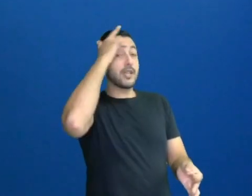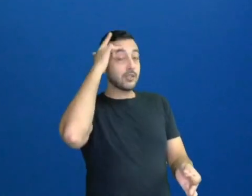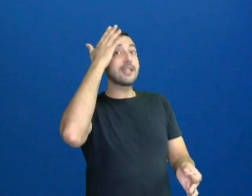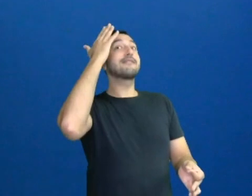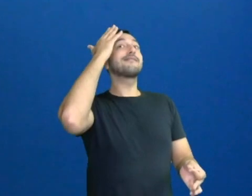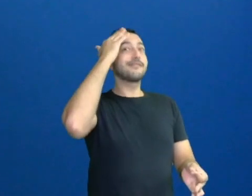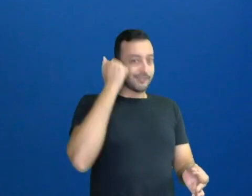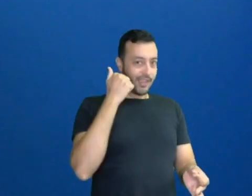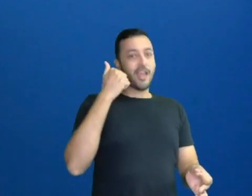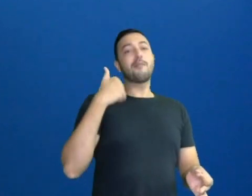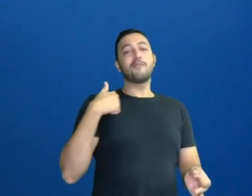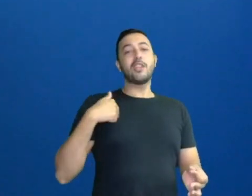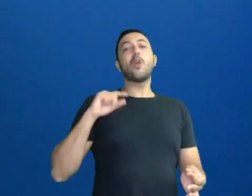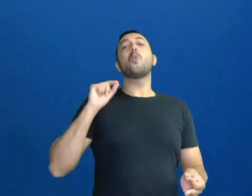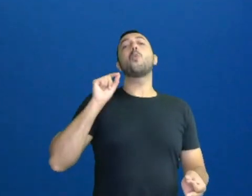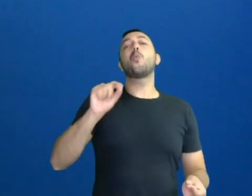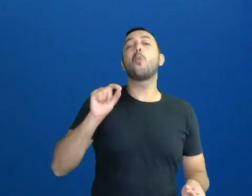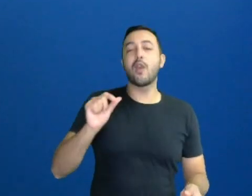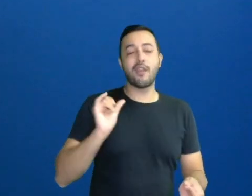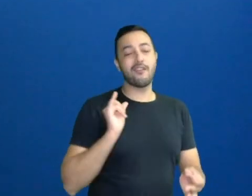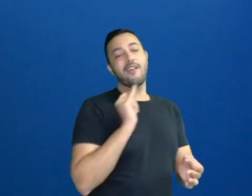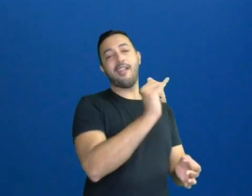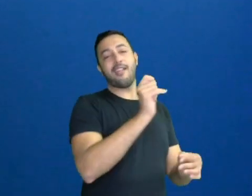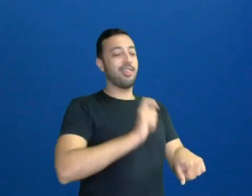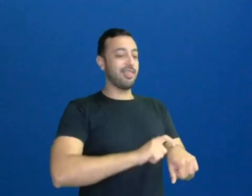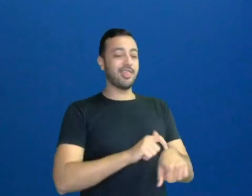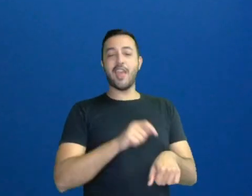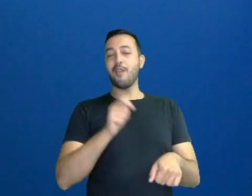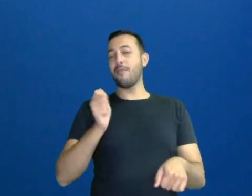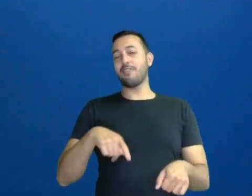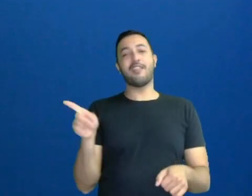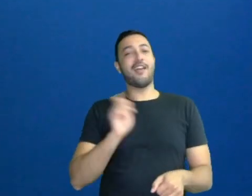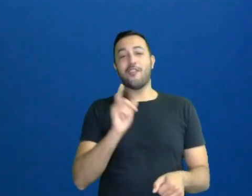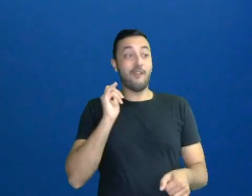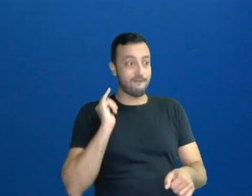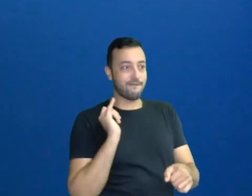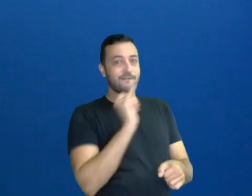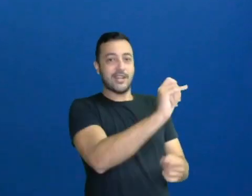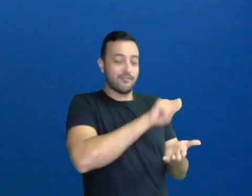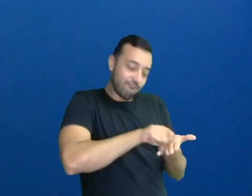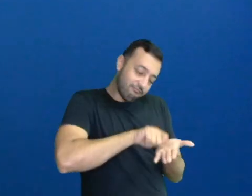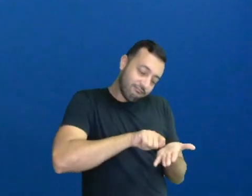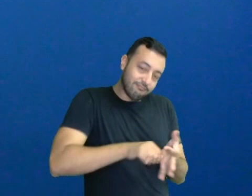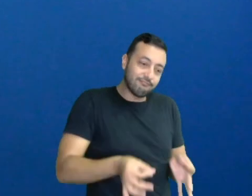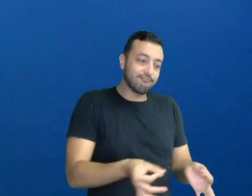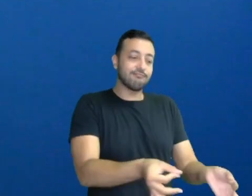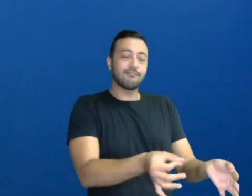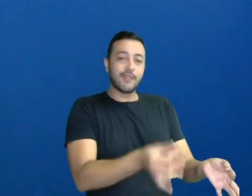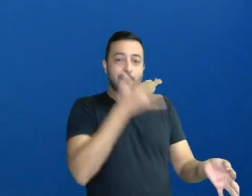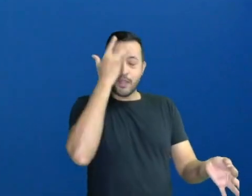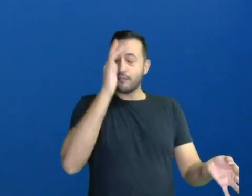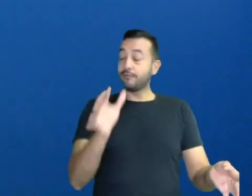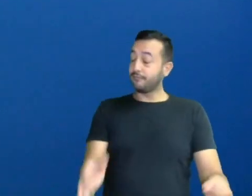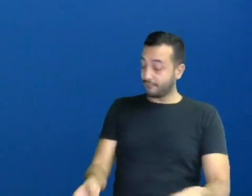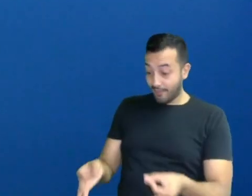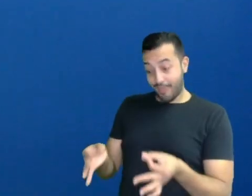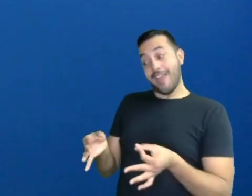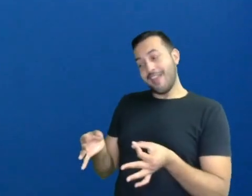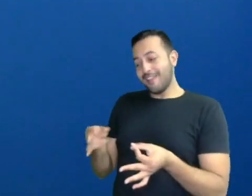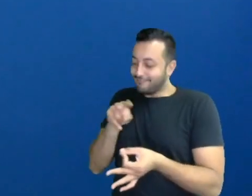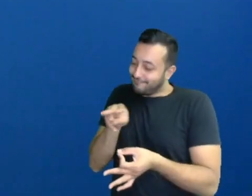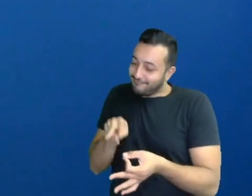cientes daquilo que a gente queria dizer mas não deu tempo de falar né então um bilhete Ele é Um textinho